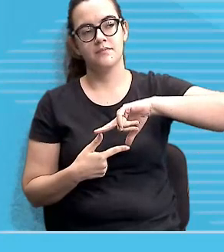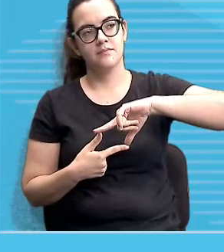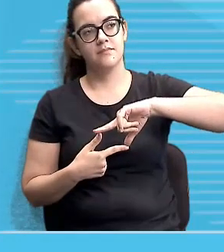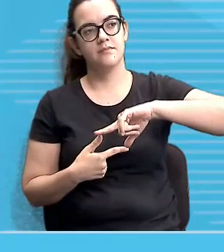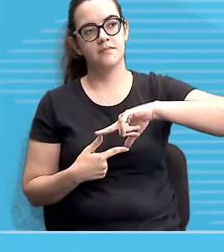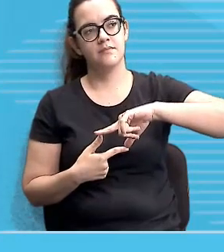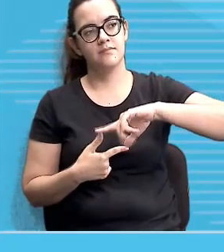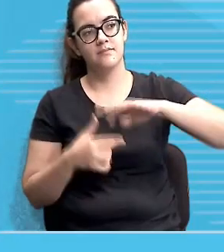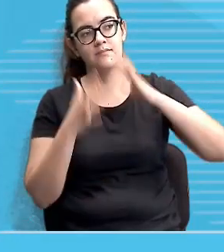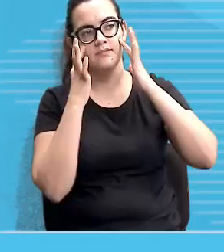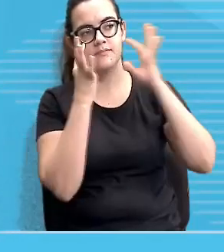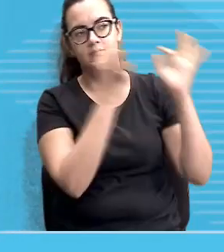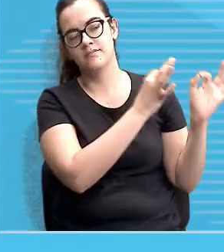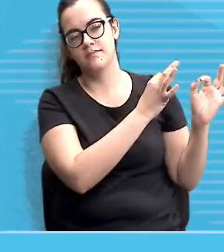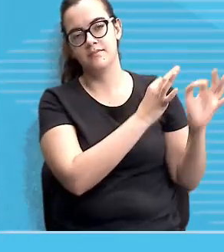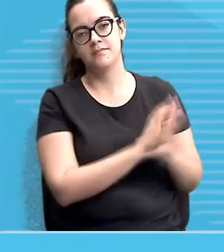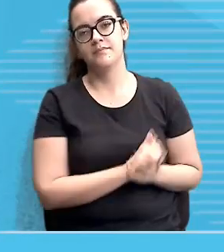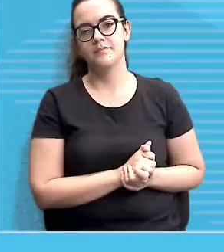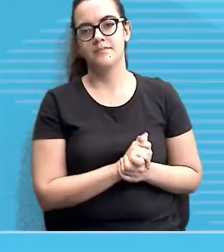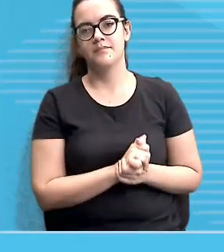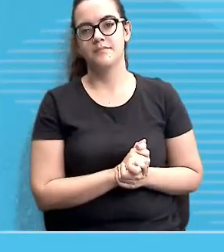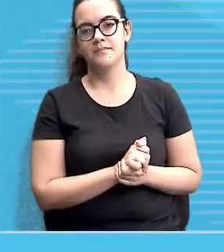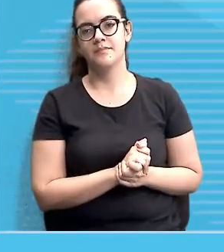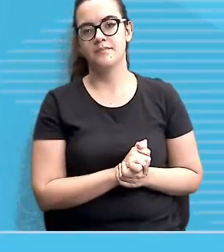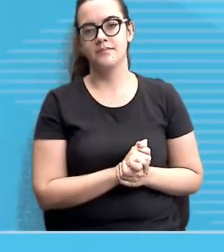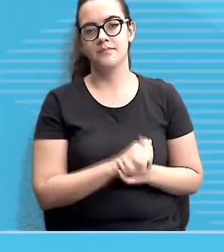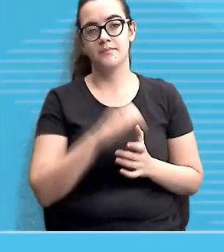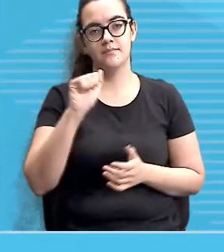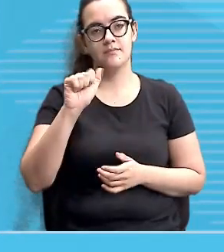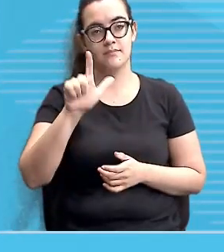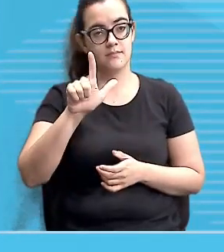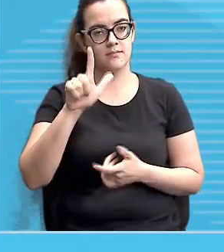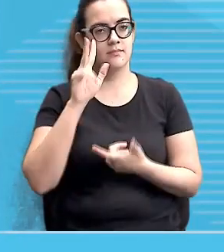eu tenho caloria aqui ó